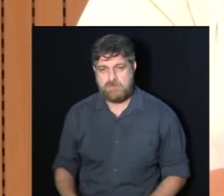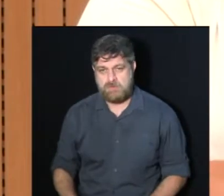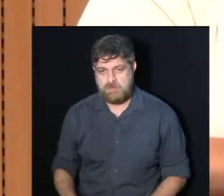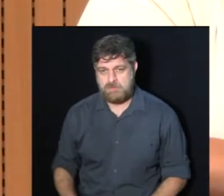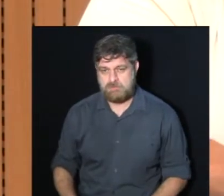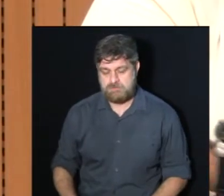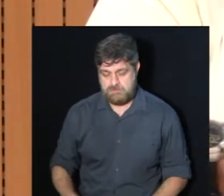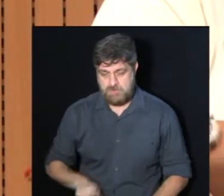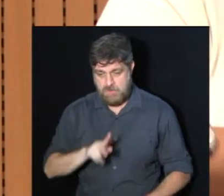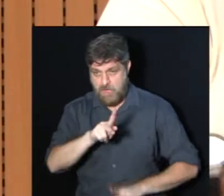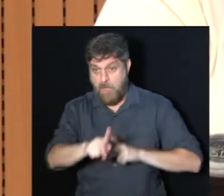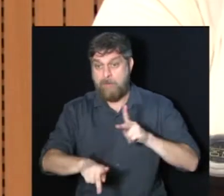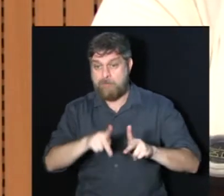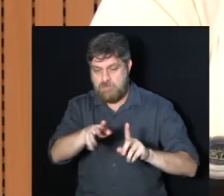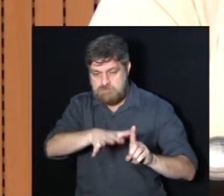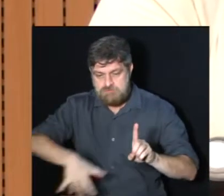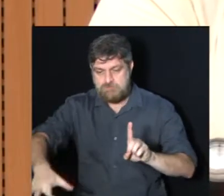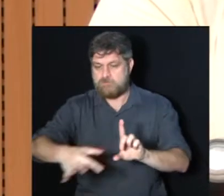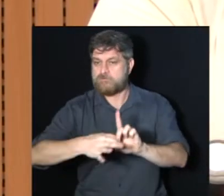popular,